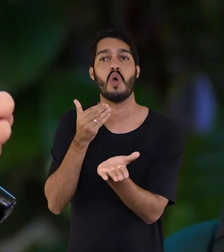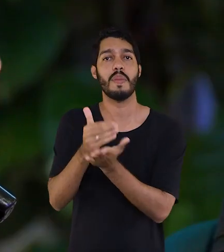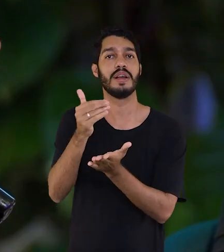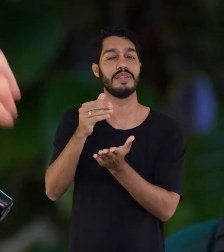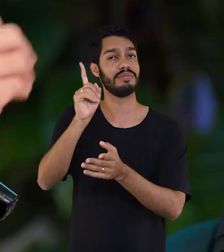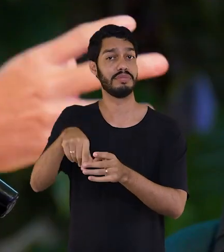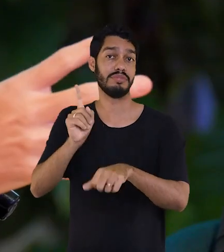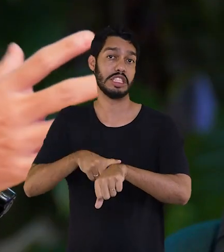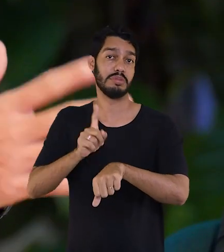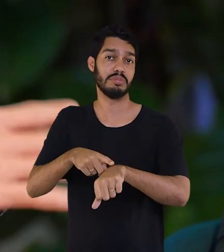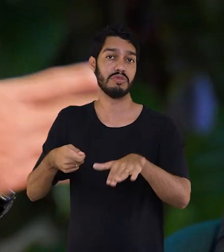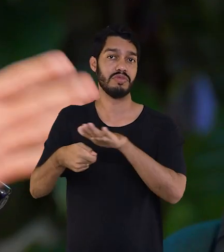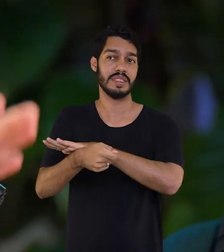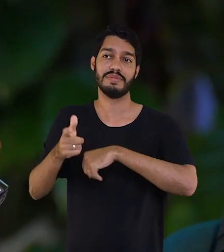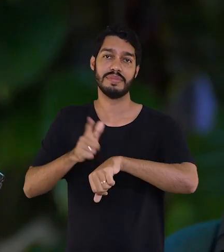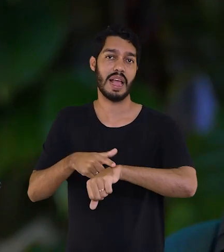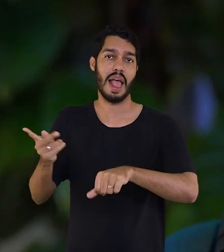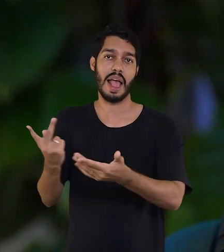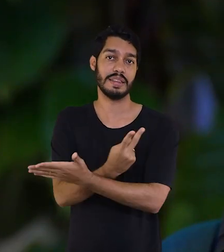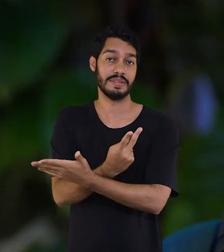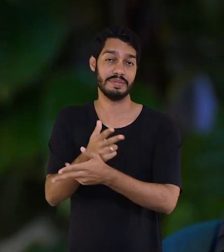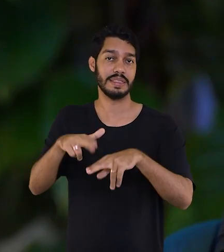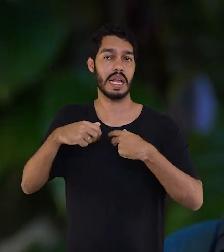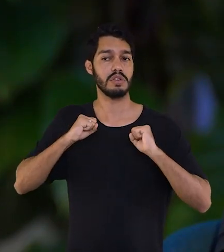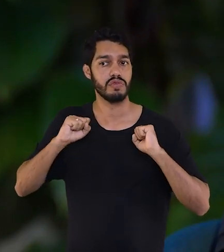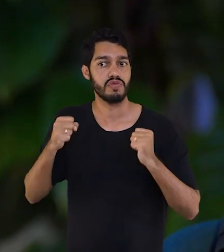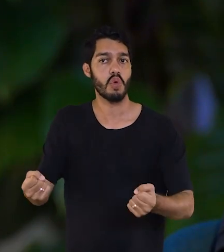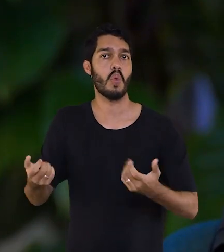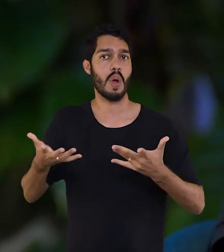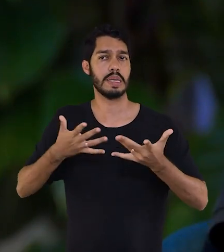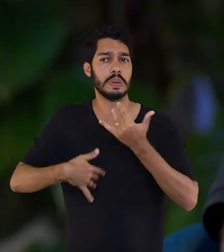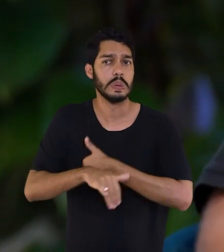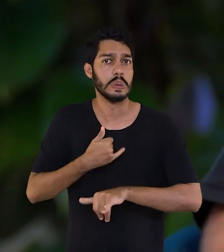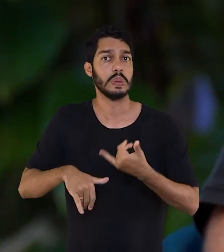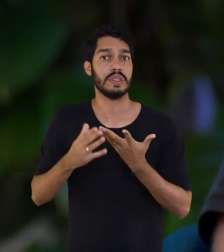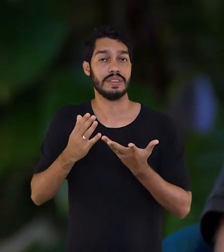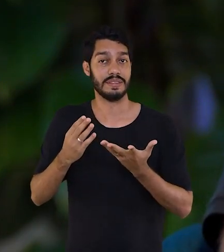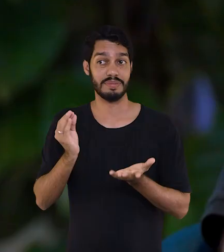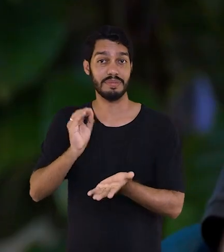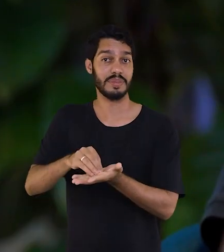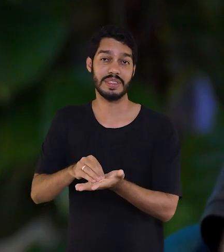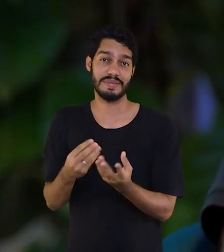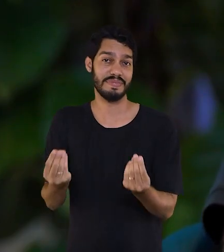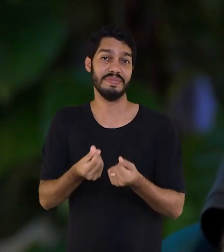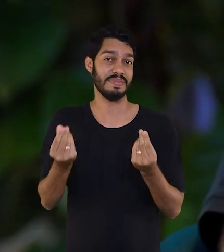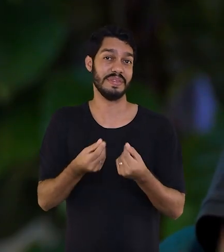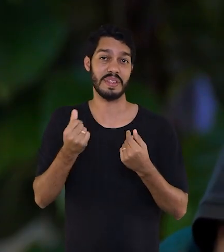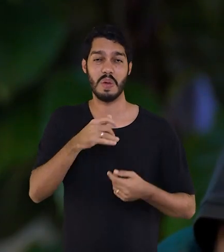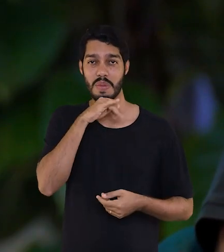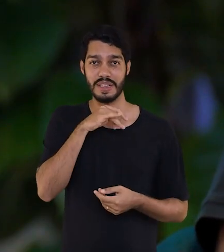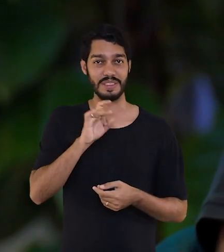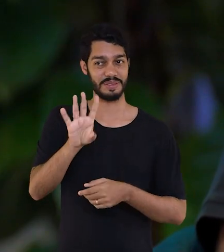esse modelo, quem botou esse modelo para funcionar, teve o seu tempo investido de forma errada. Todo esforço e energia que essa pessoa implementou desse processo